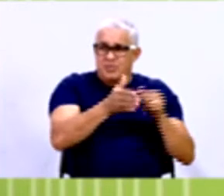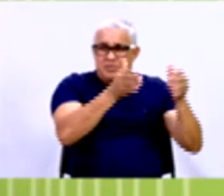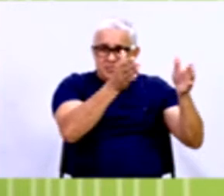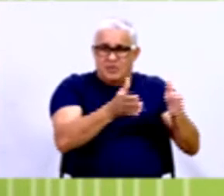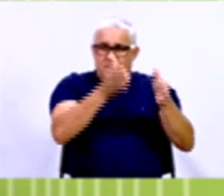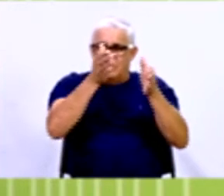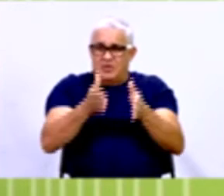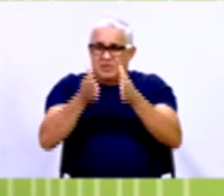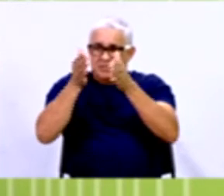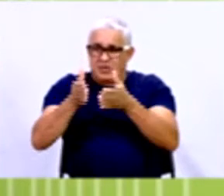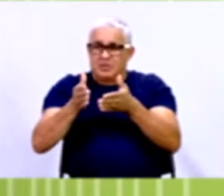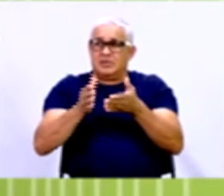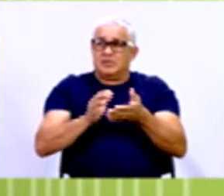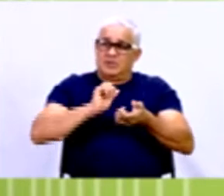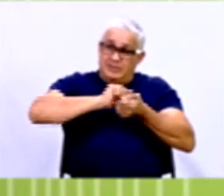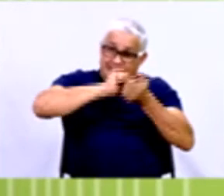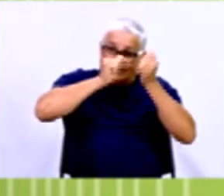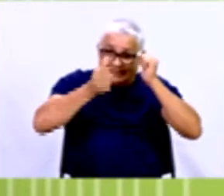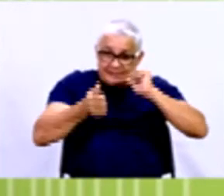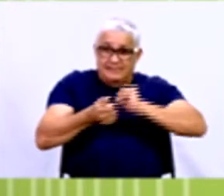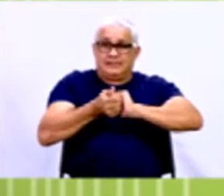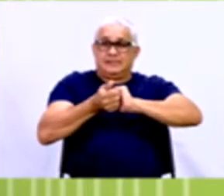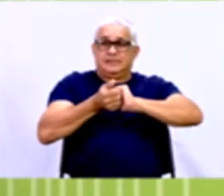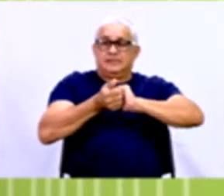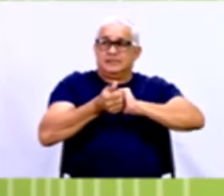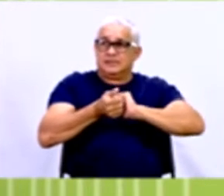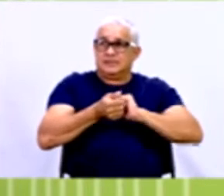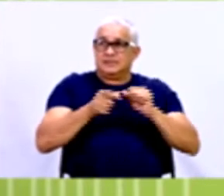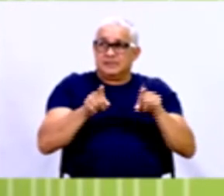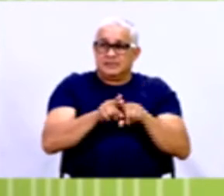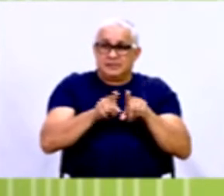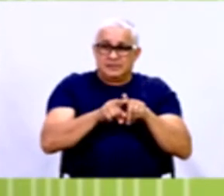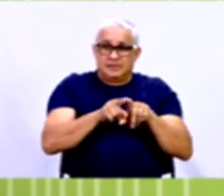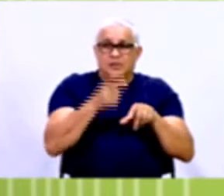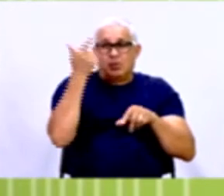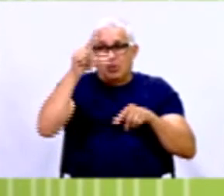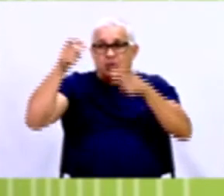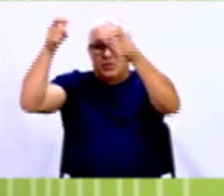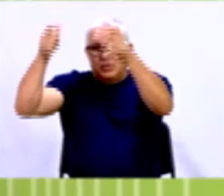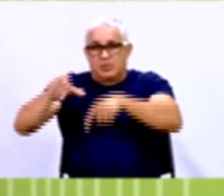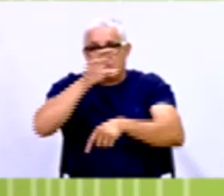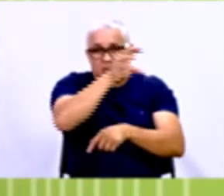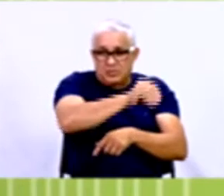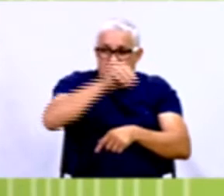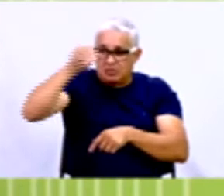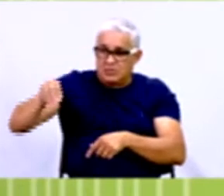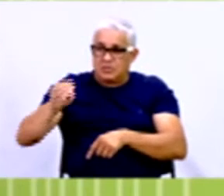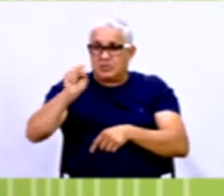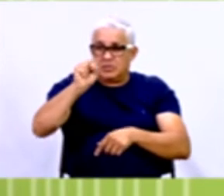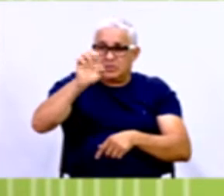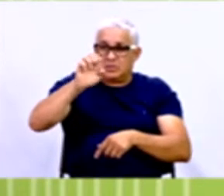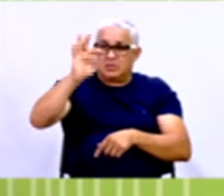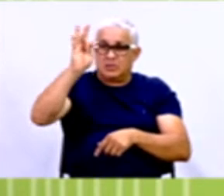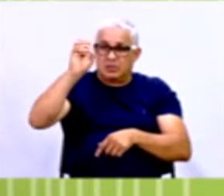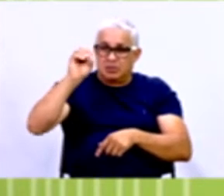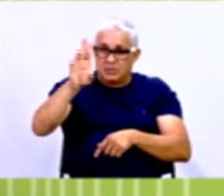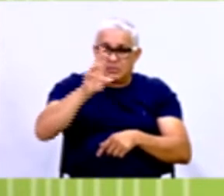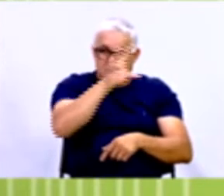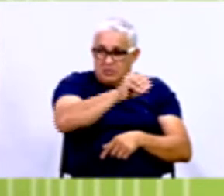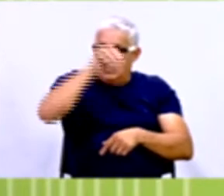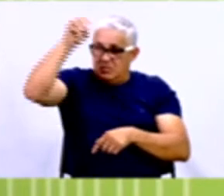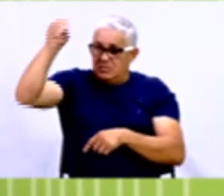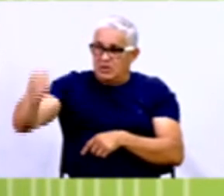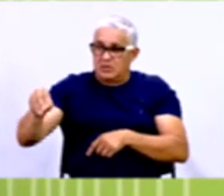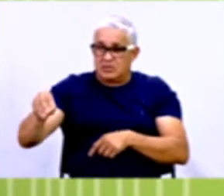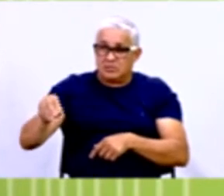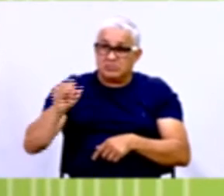processos de reabilitação. Tenta-se, inclusive, alocar o empregado de um setor para o outro, por exemplo, mas se não